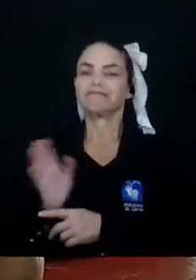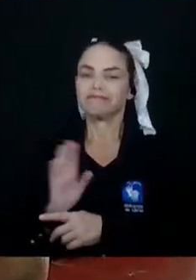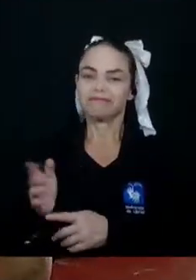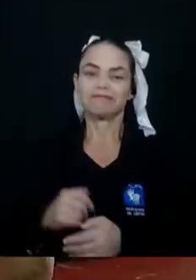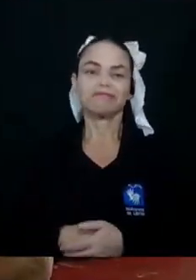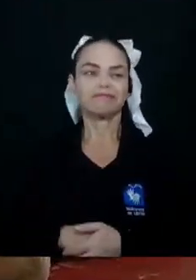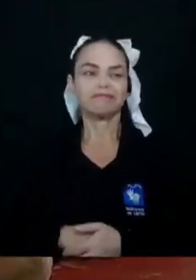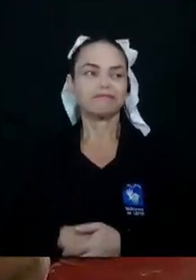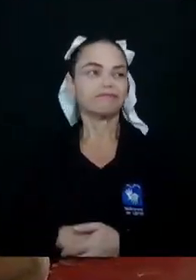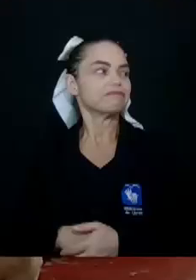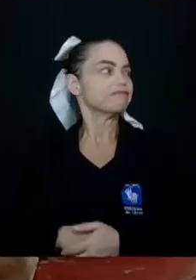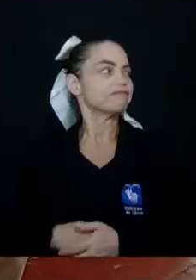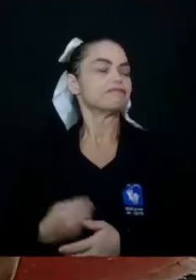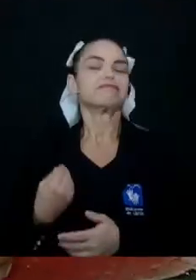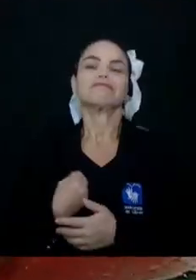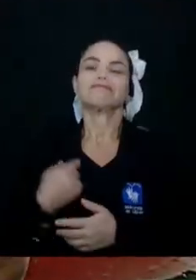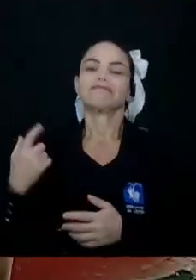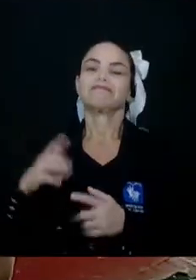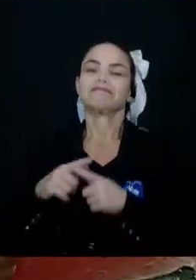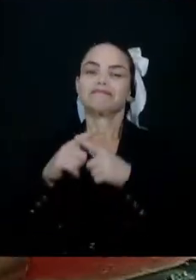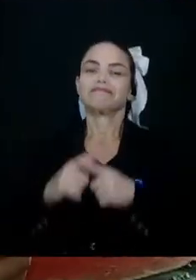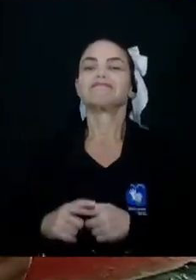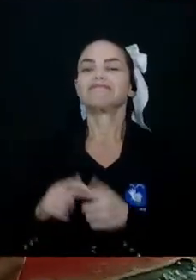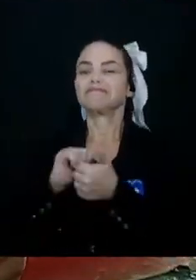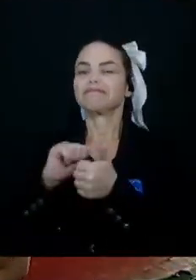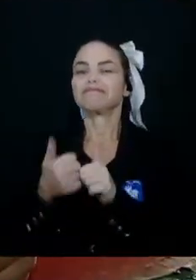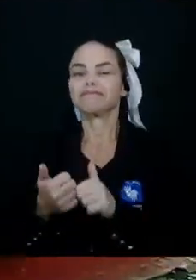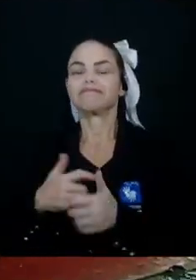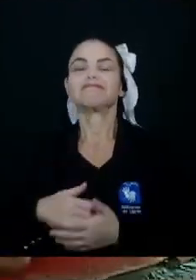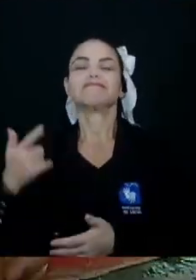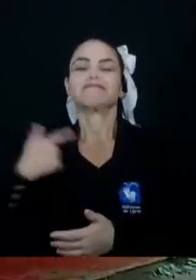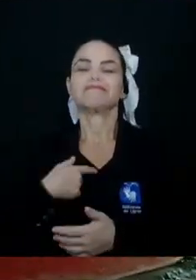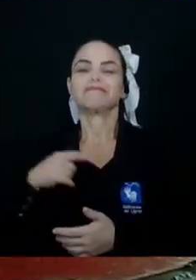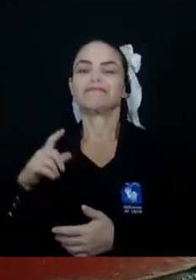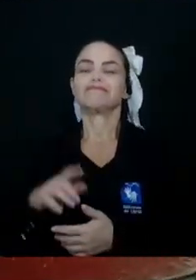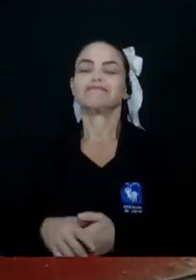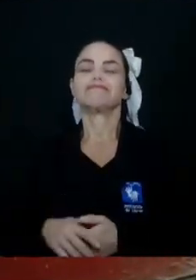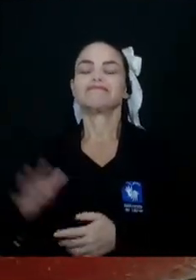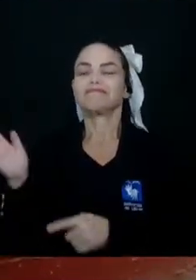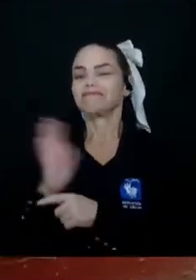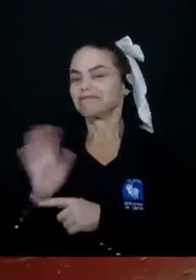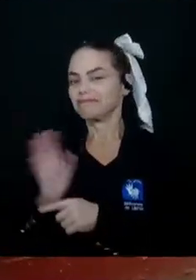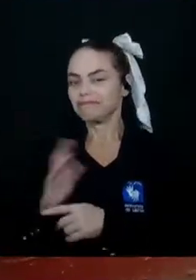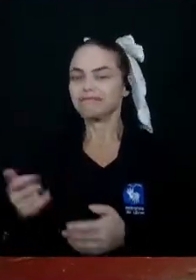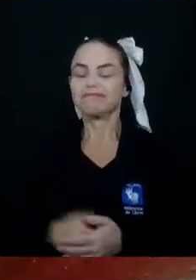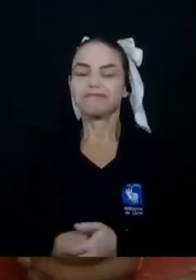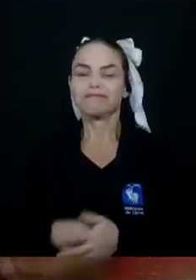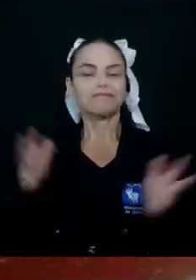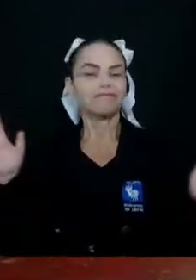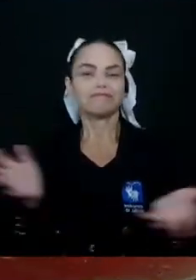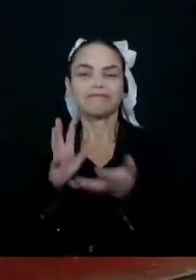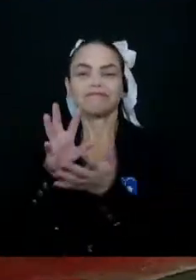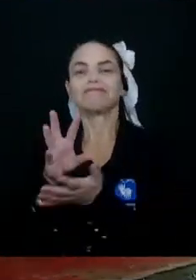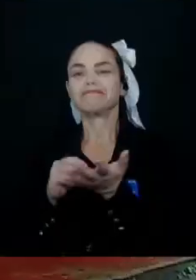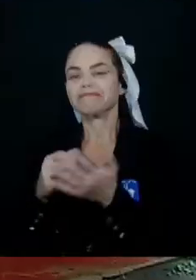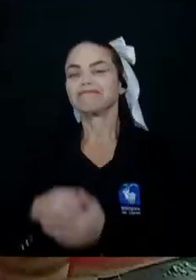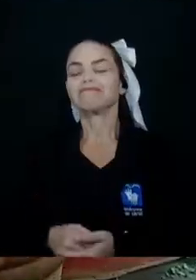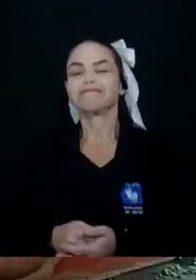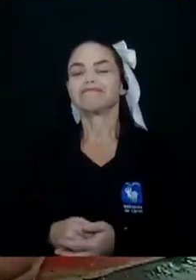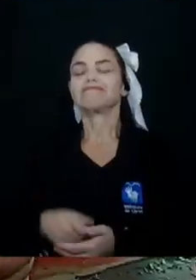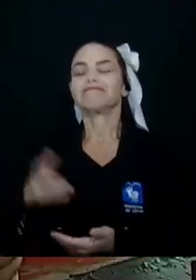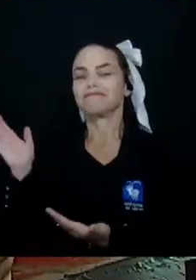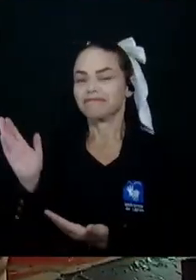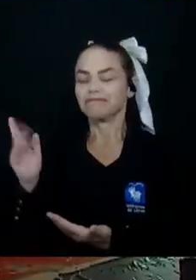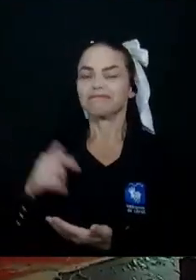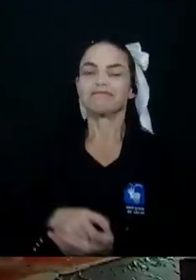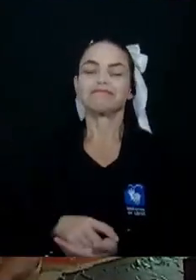sou atleta de luta de braço. É um filme que inspira muitos, né? Não só pela luta de braço, mas pela história em si